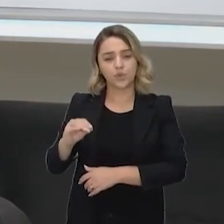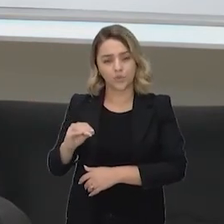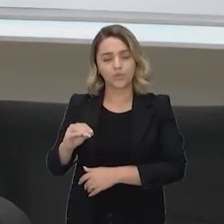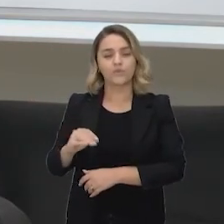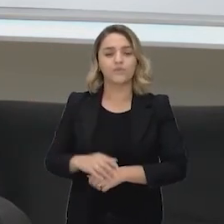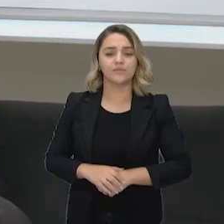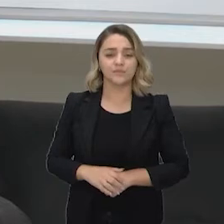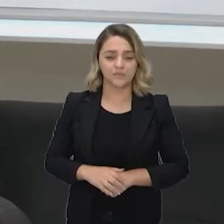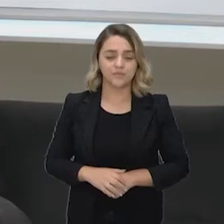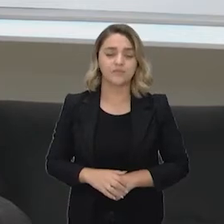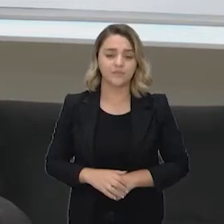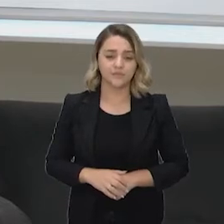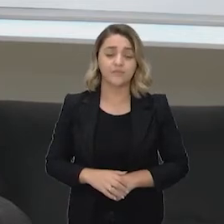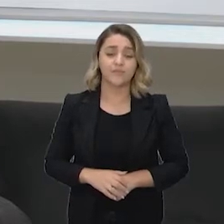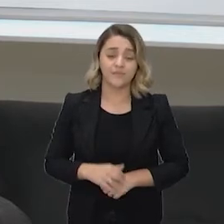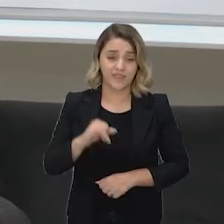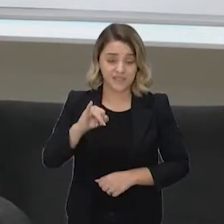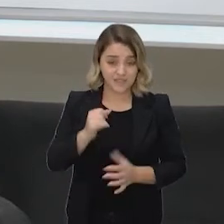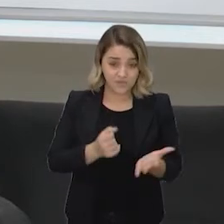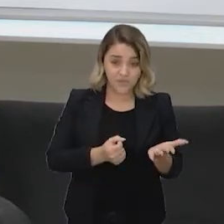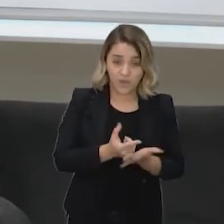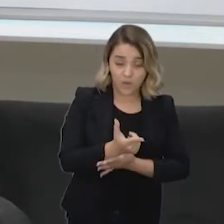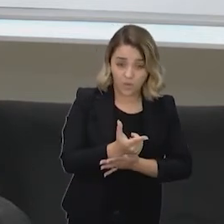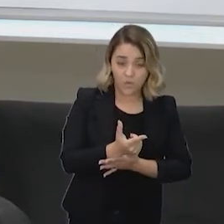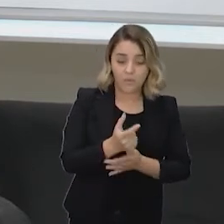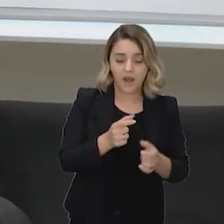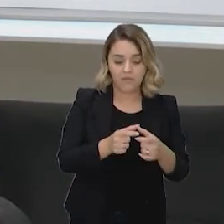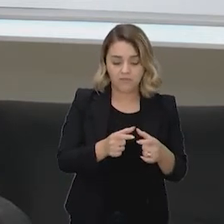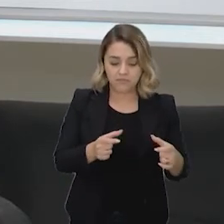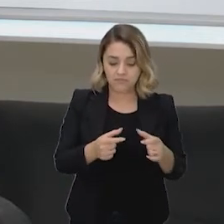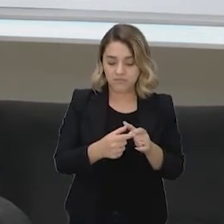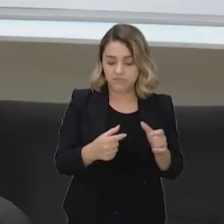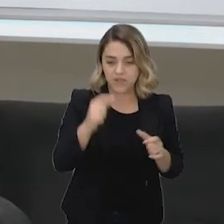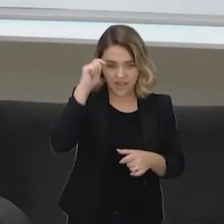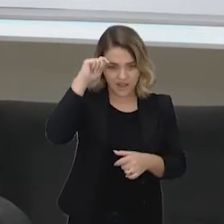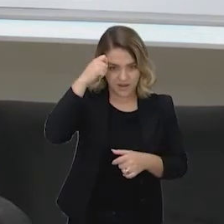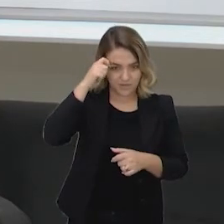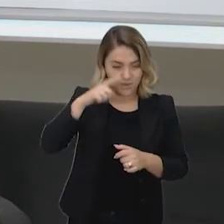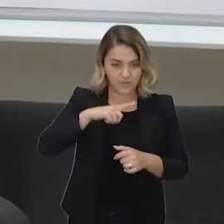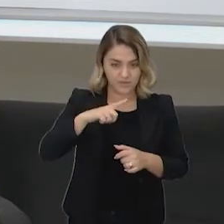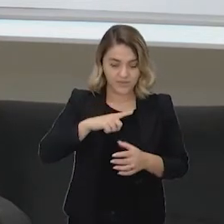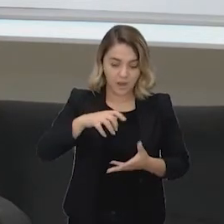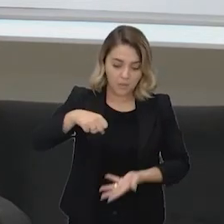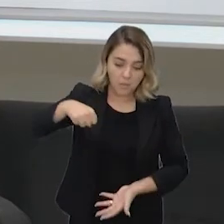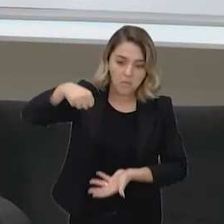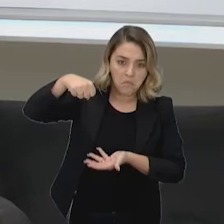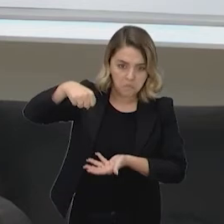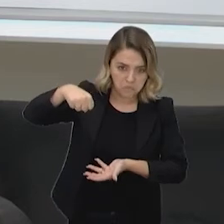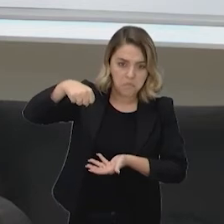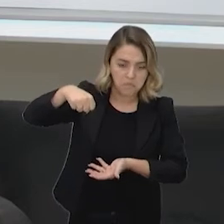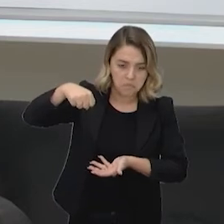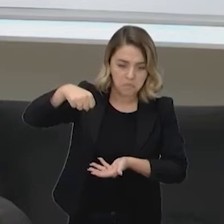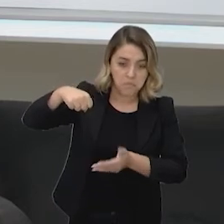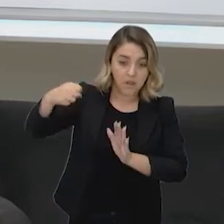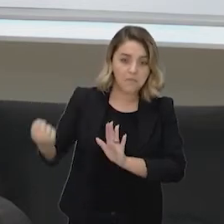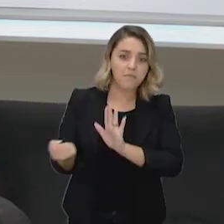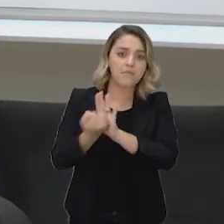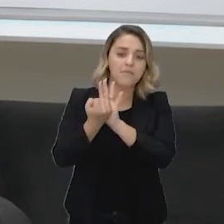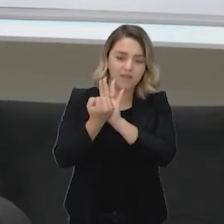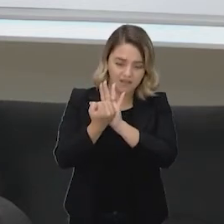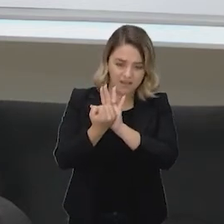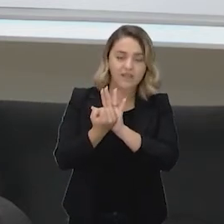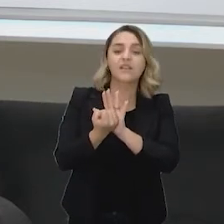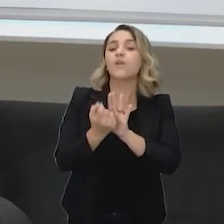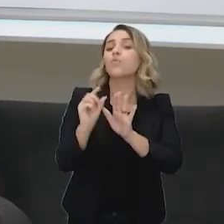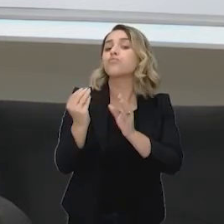comprar o carvão, se vocês repararem, vem um selo no pacote do carvão, quando o carvão é para churrasco, e ali fala a